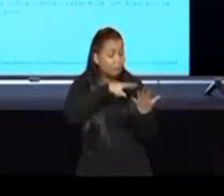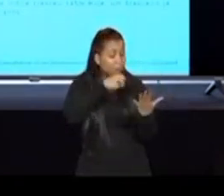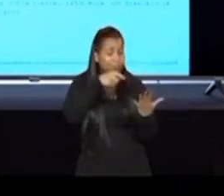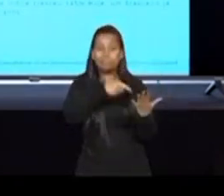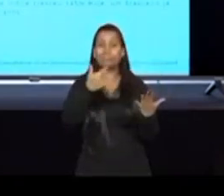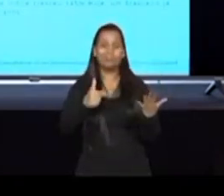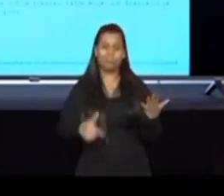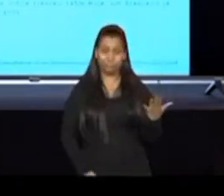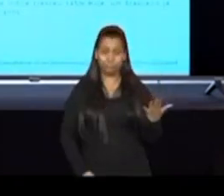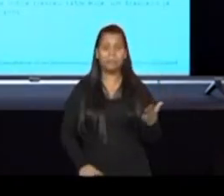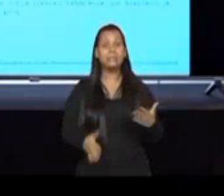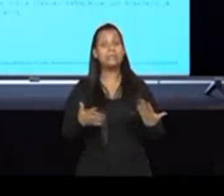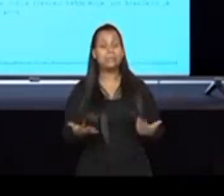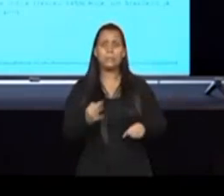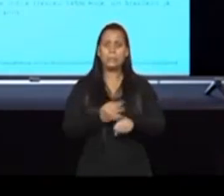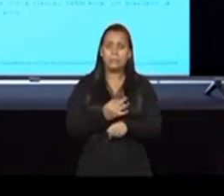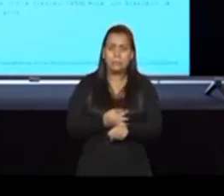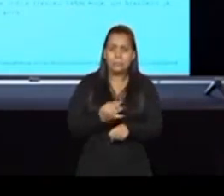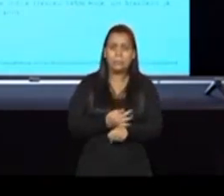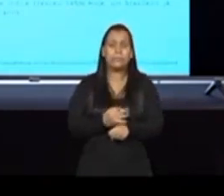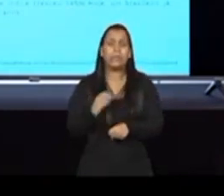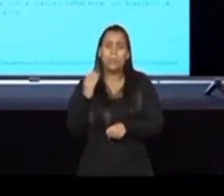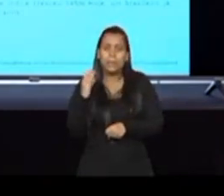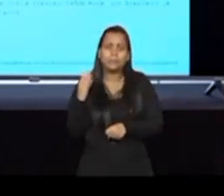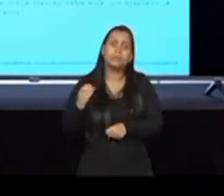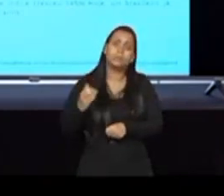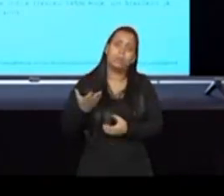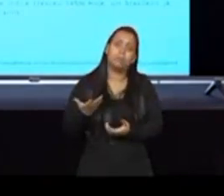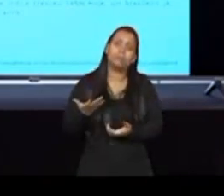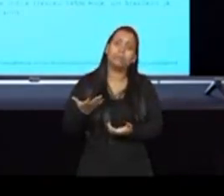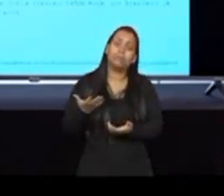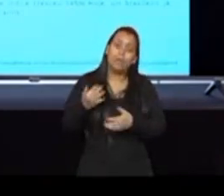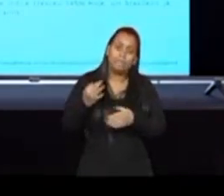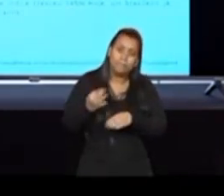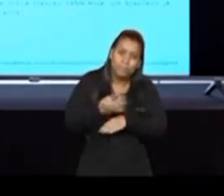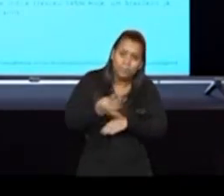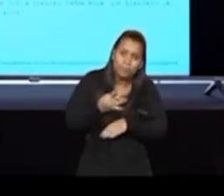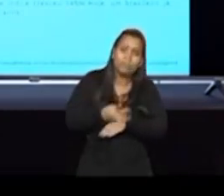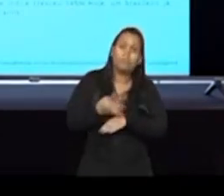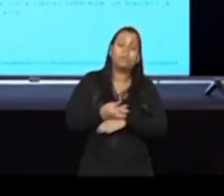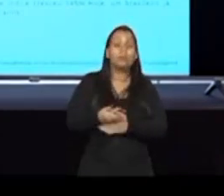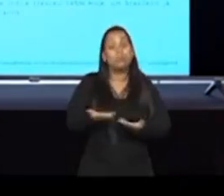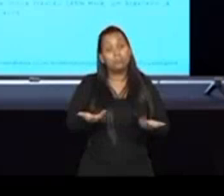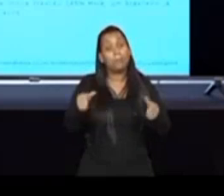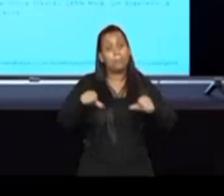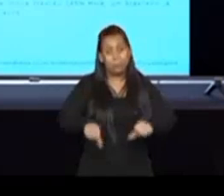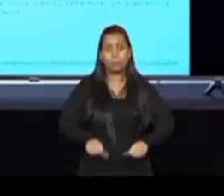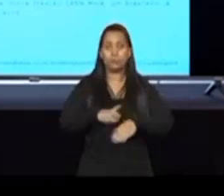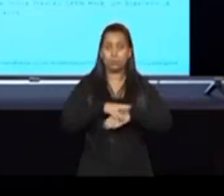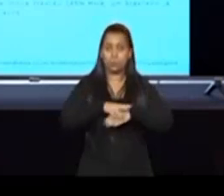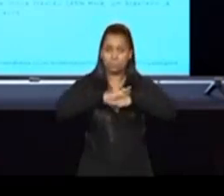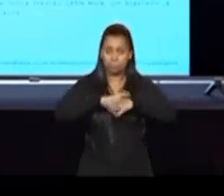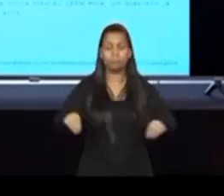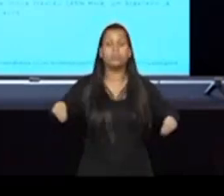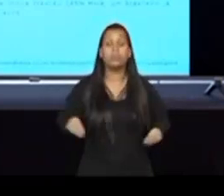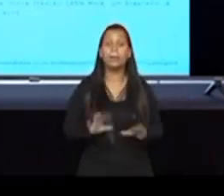mãos. Então a resistência que a ciência enfrentou ao longo do tempo prejudicou um pouco esse combate às doenças. Mas